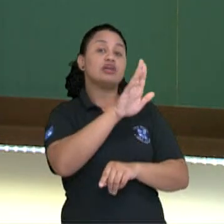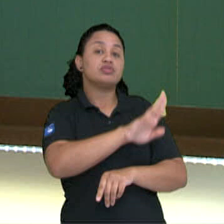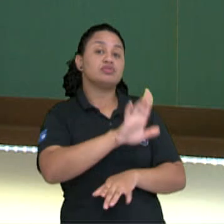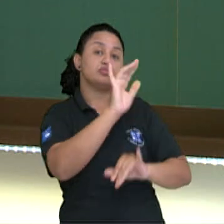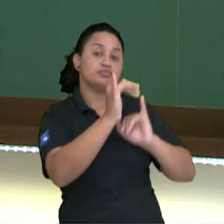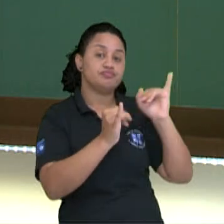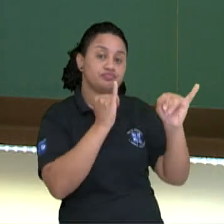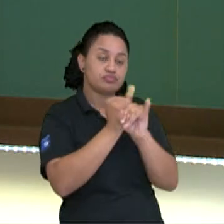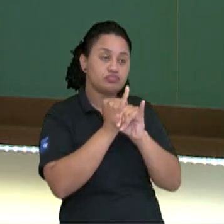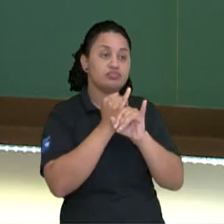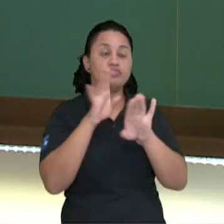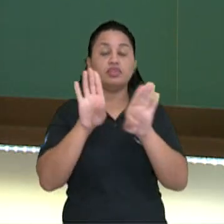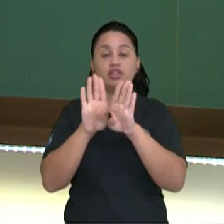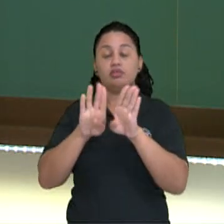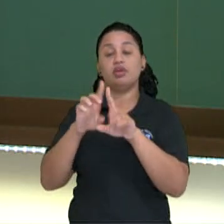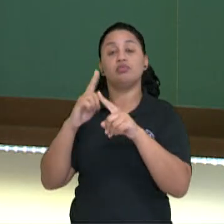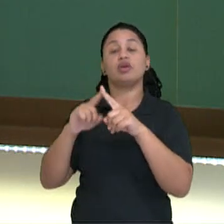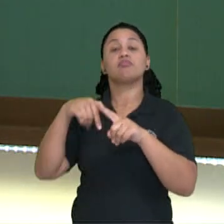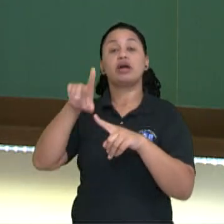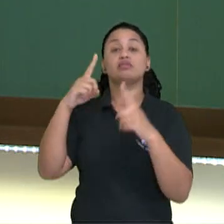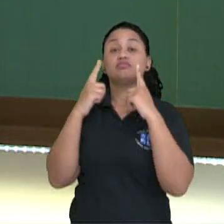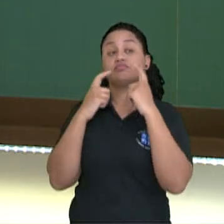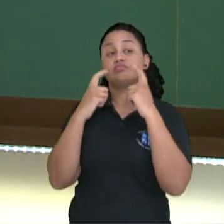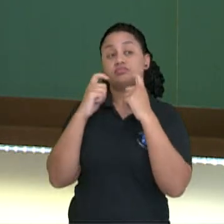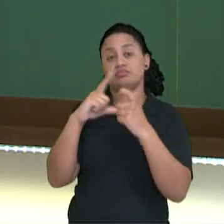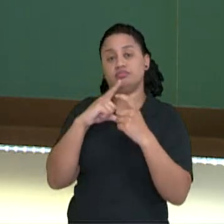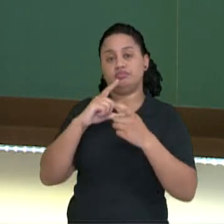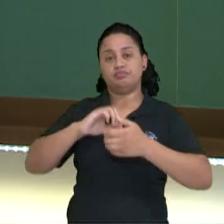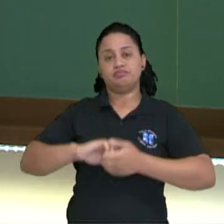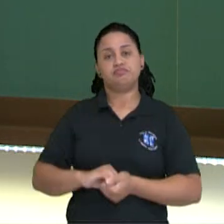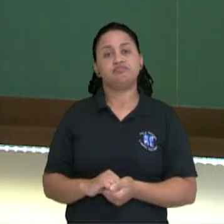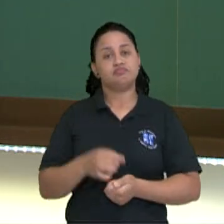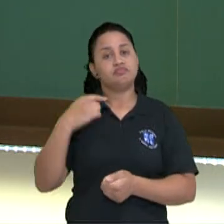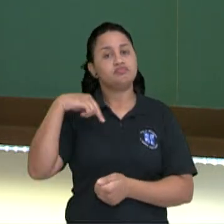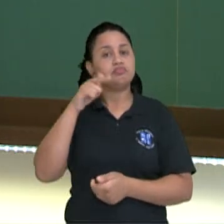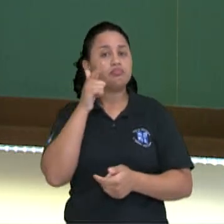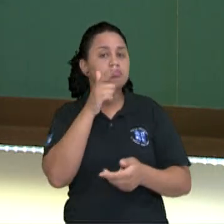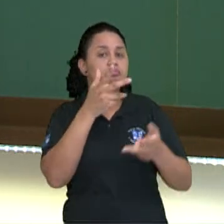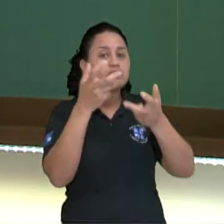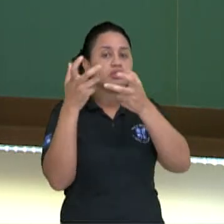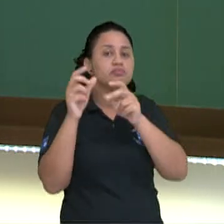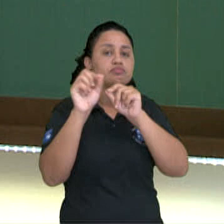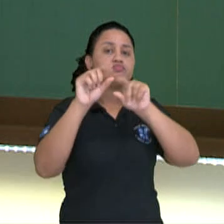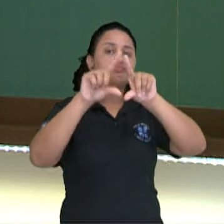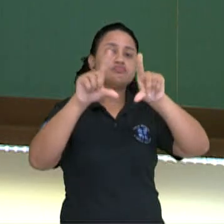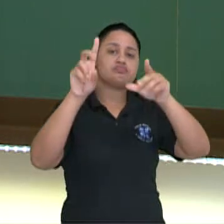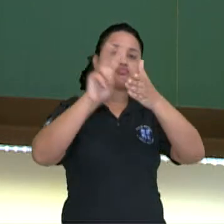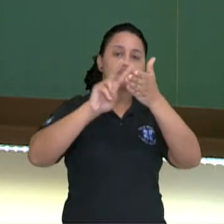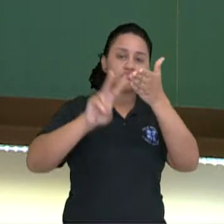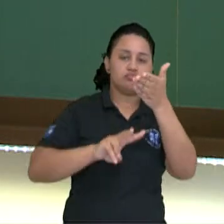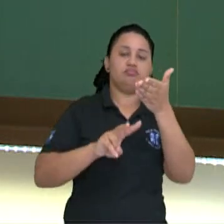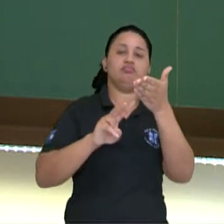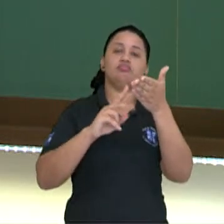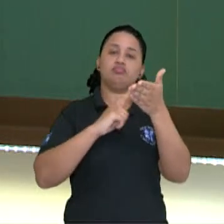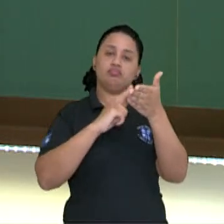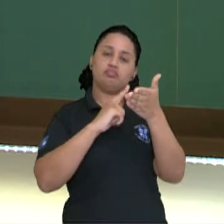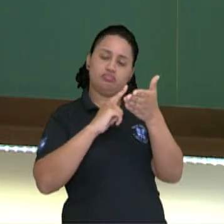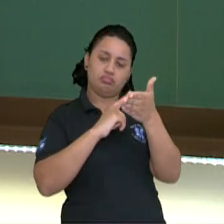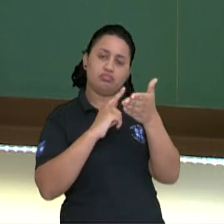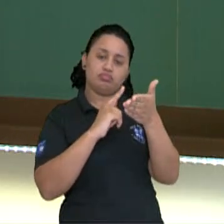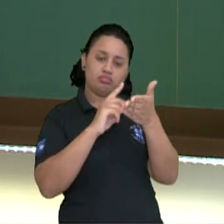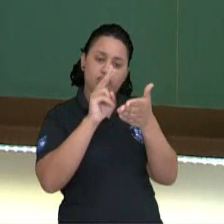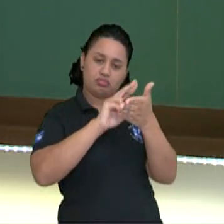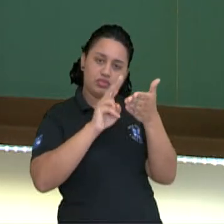do uso da internet e o aumento das reclamações. A gente pode perceber aqui pela leitura que a gente fez